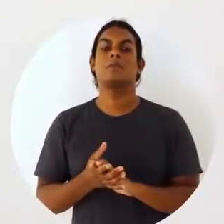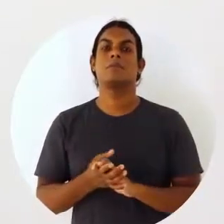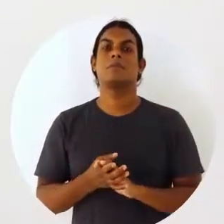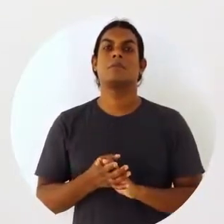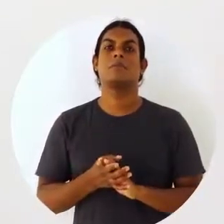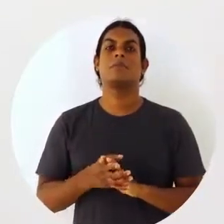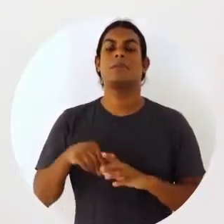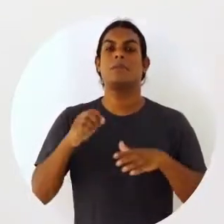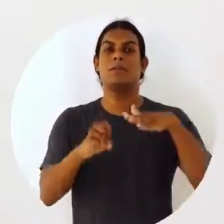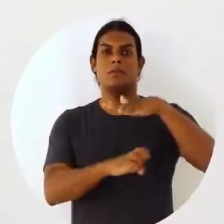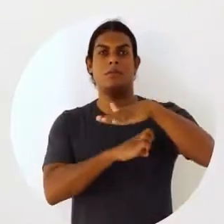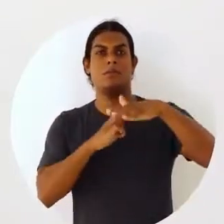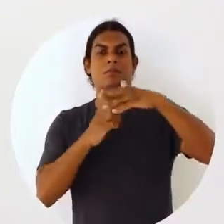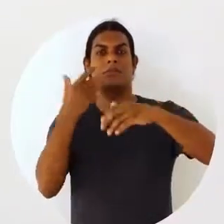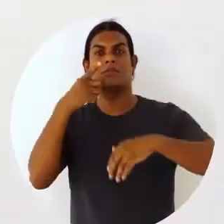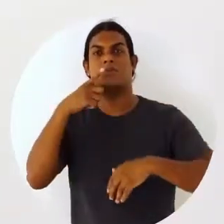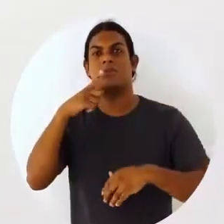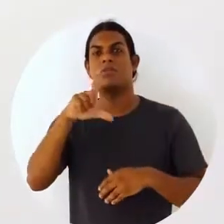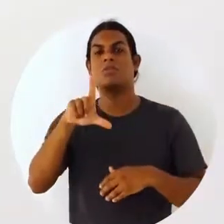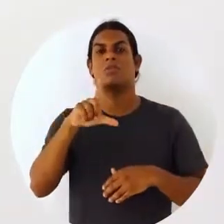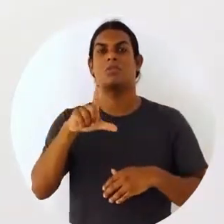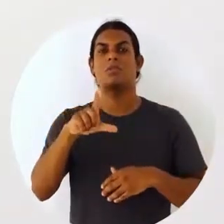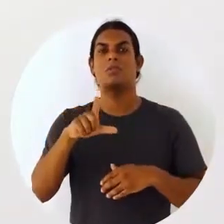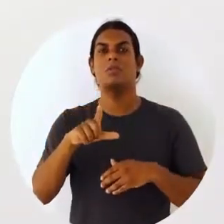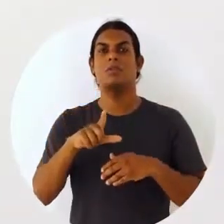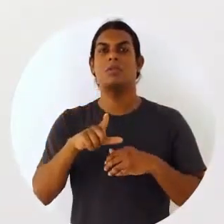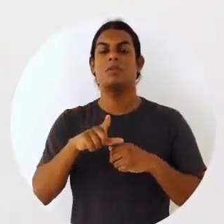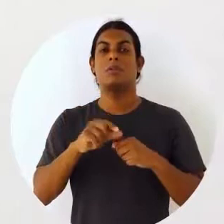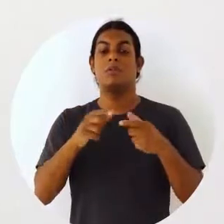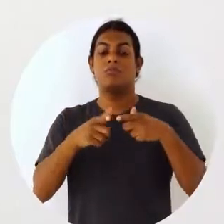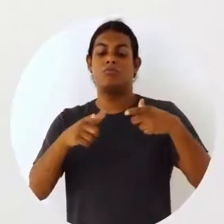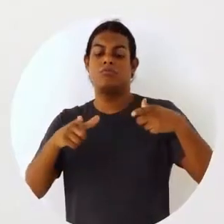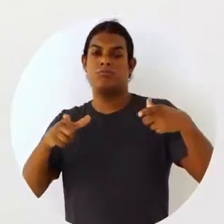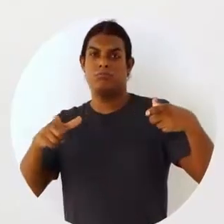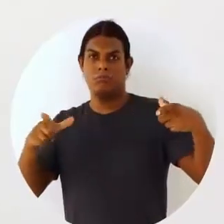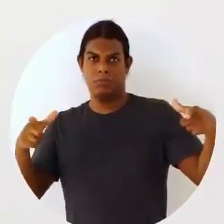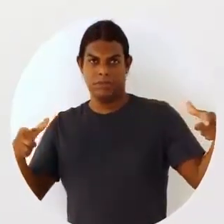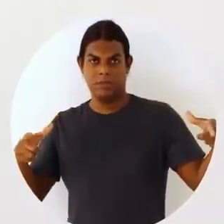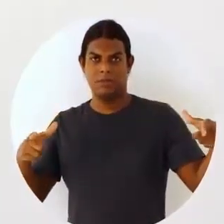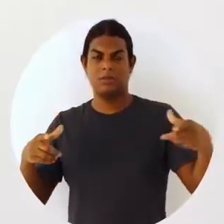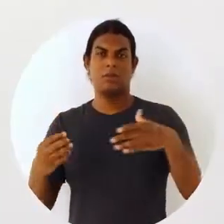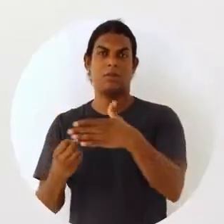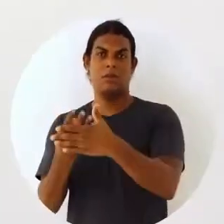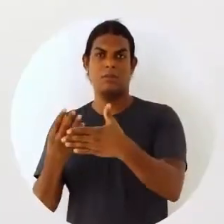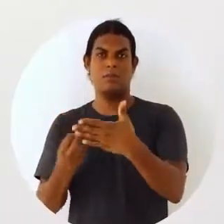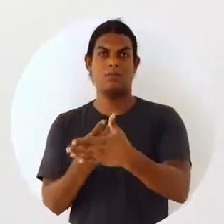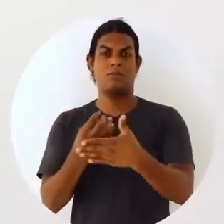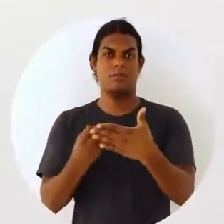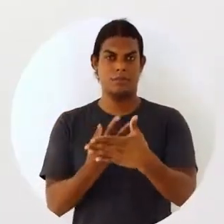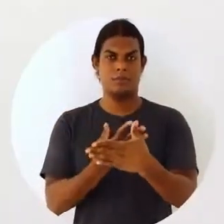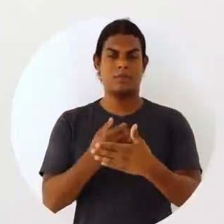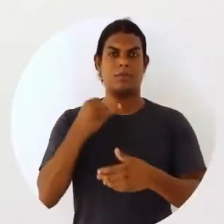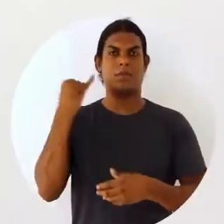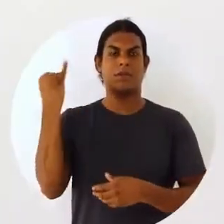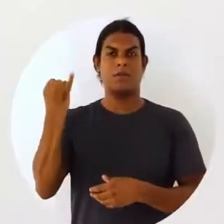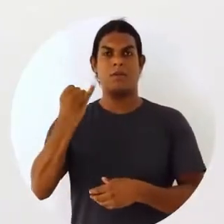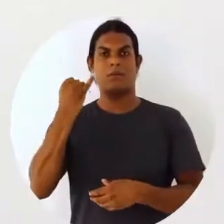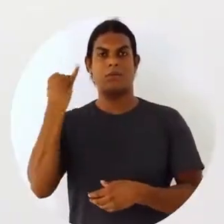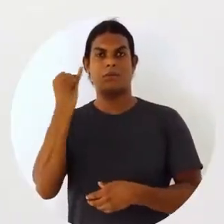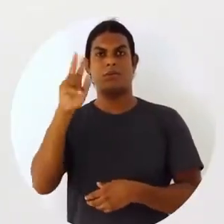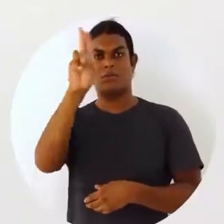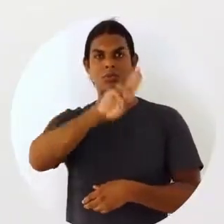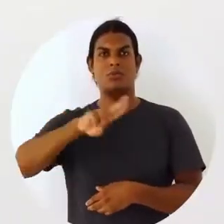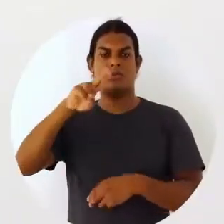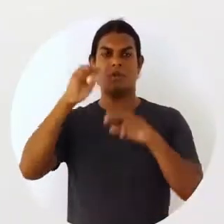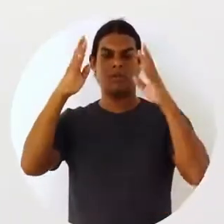pudesse atingir o máximo, obter o máximo da produtividade dos seus funcionários, era importante agora que ela tivesse esse foco.